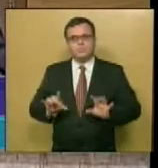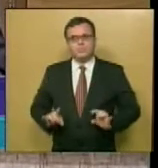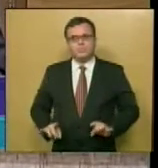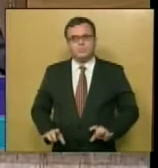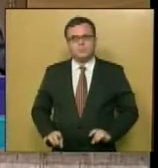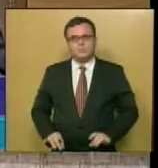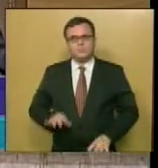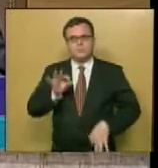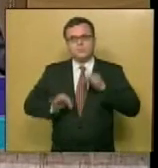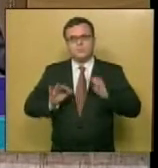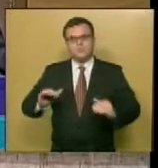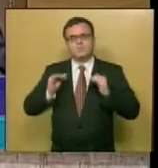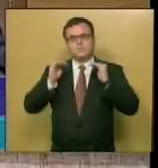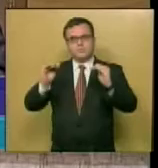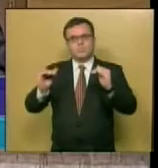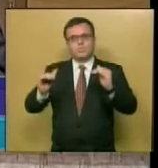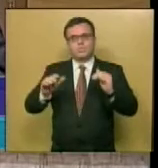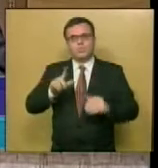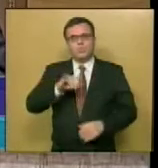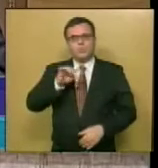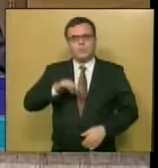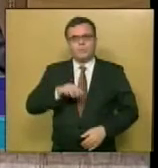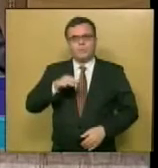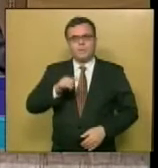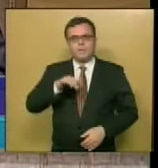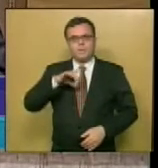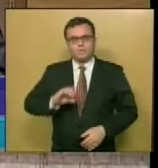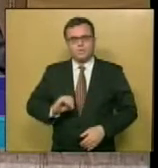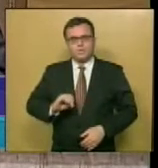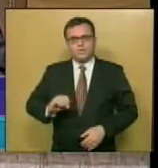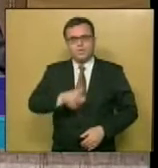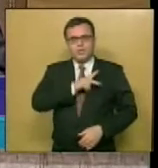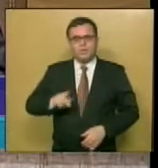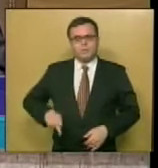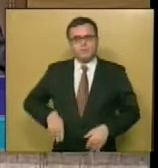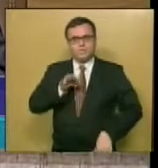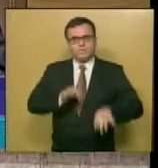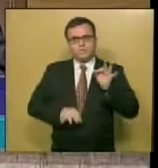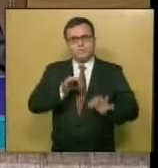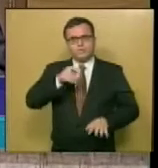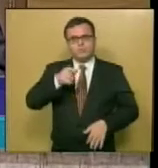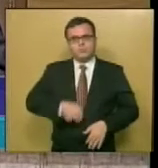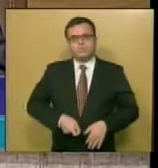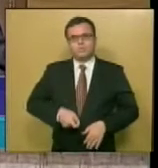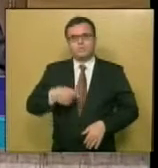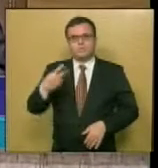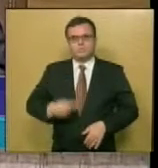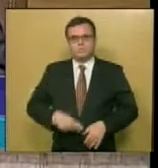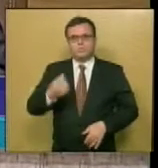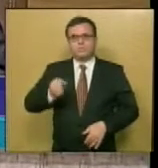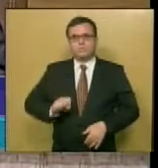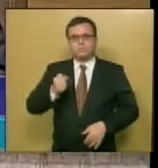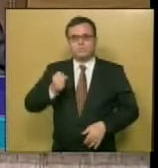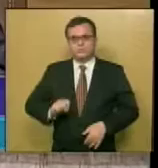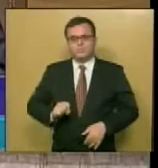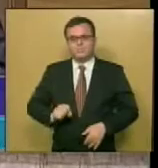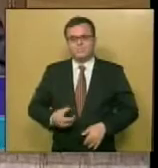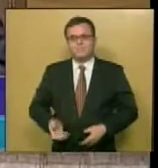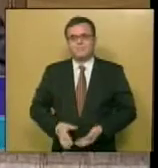Luiz Mendonça, presidente do Tribunal de Justiça do Estado de Sergipe, ceboleiro autêntico.